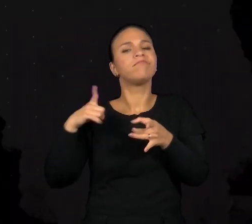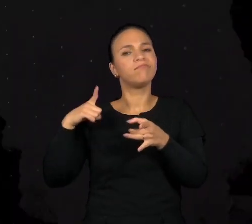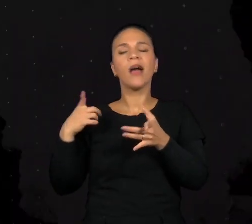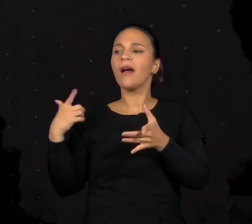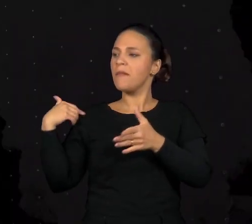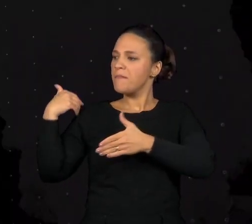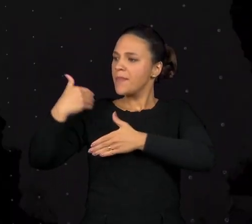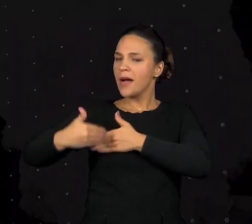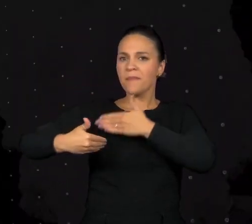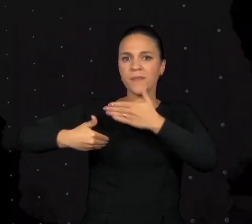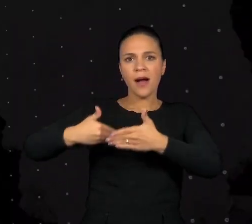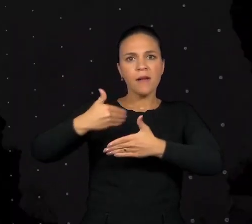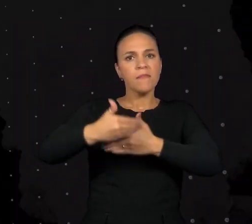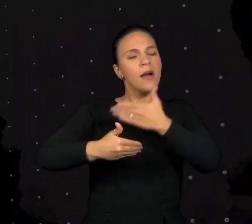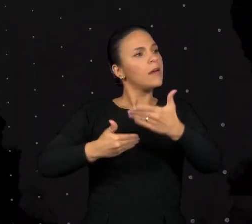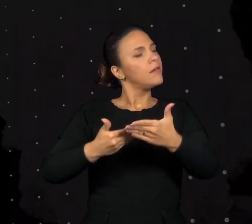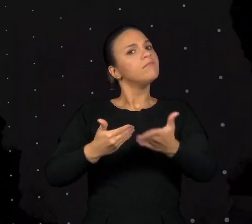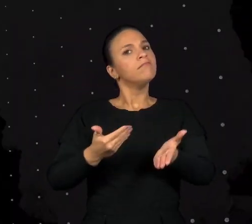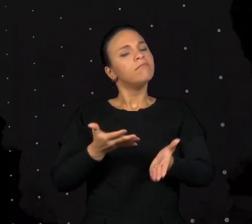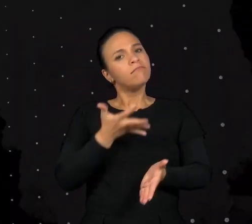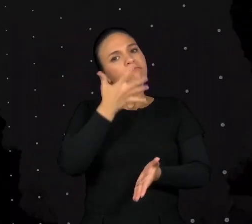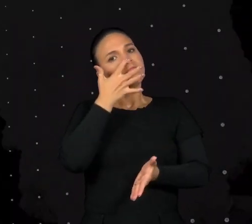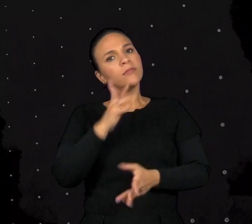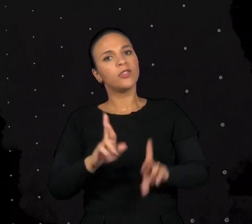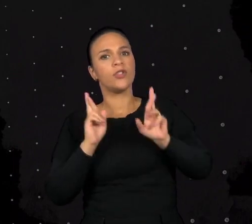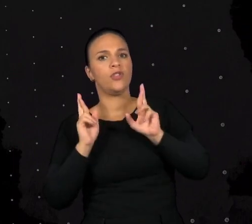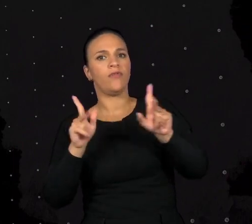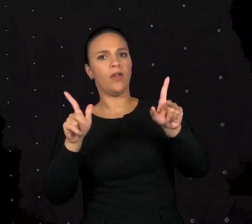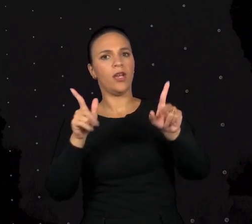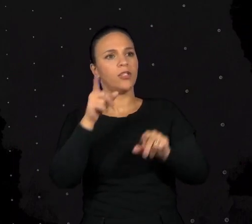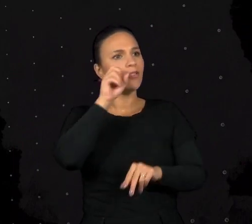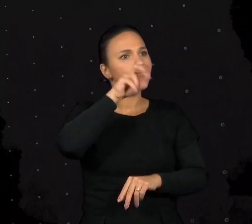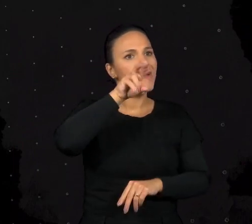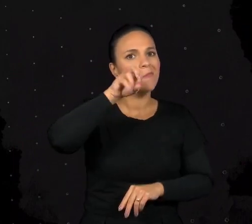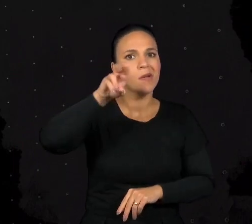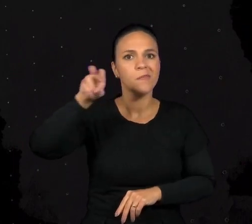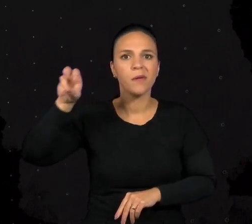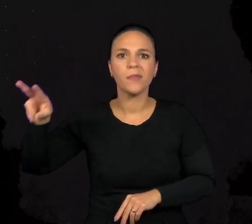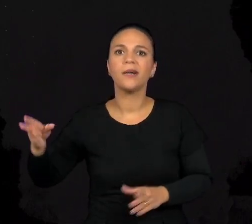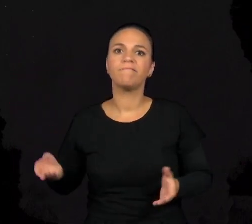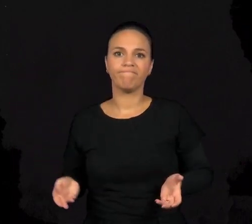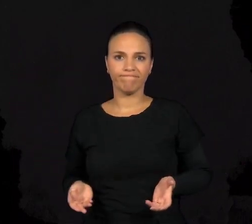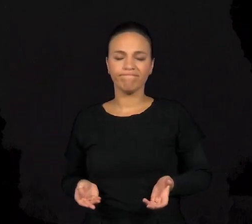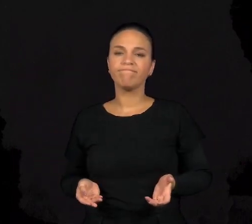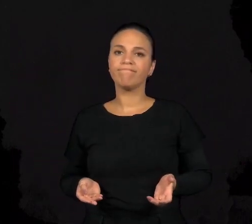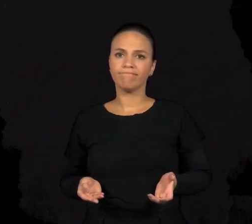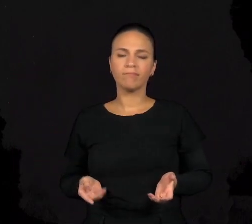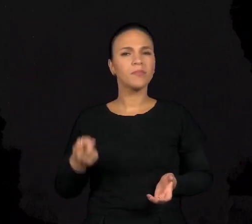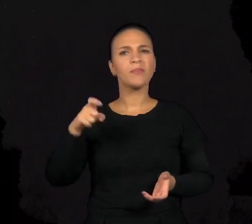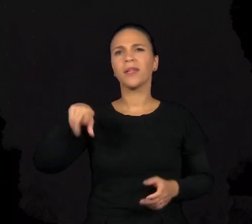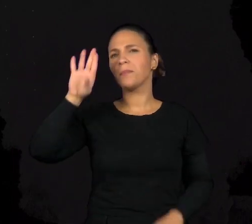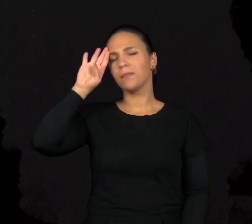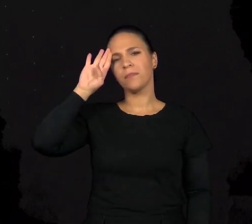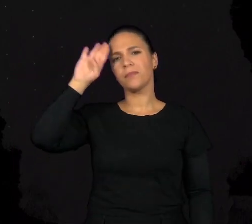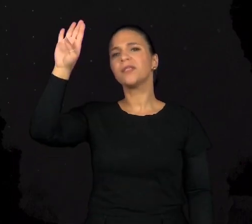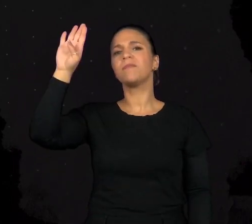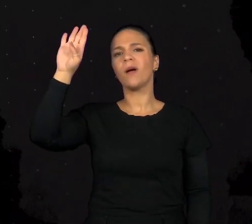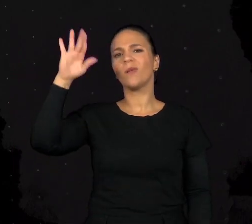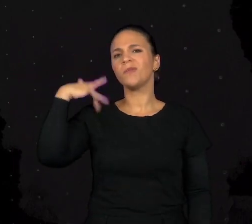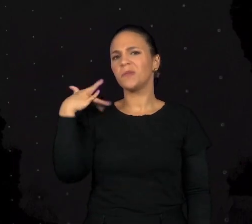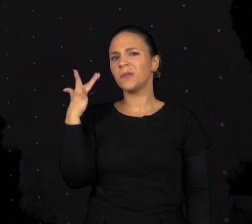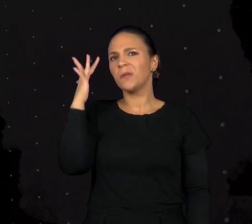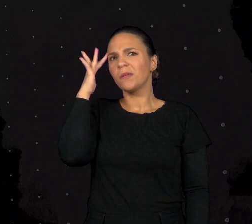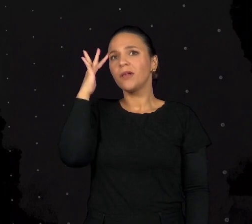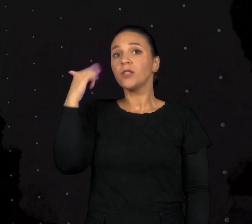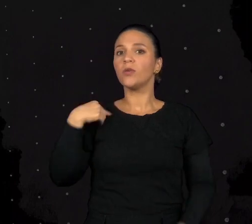movimentação muito diferente de tudo que a gente tem visto e isso foi crucial, eu acho que também para